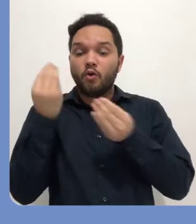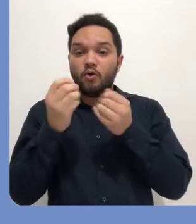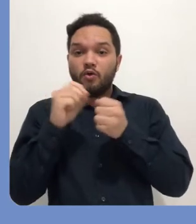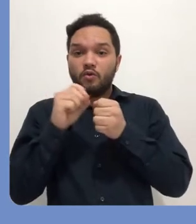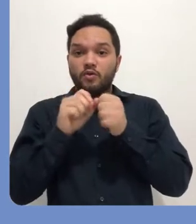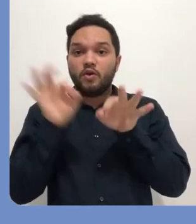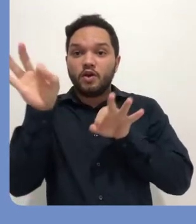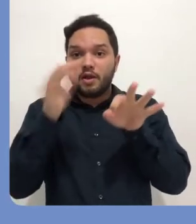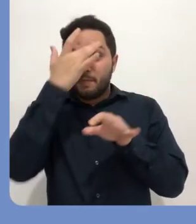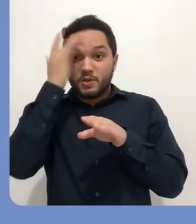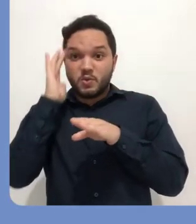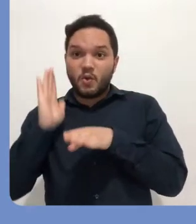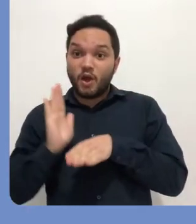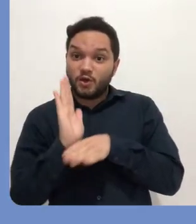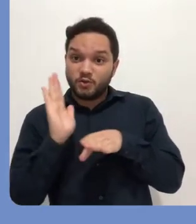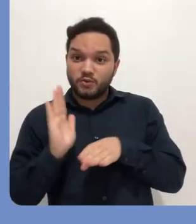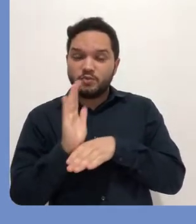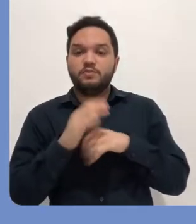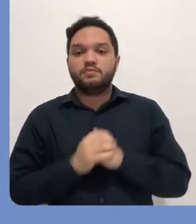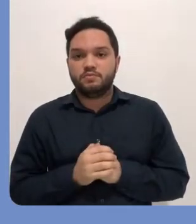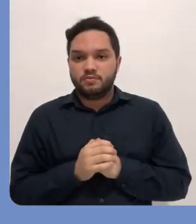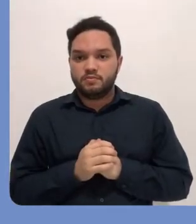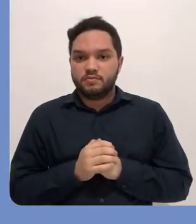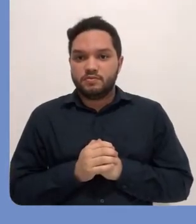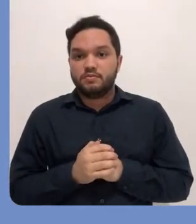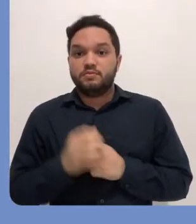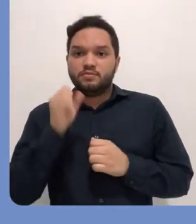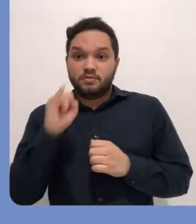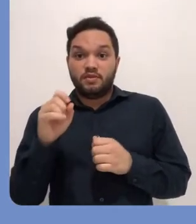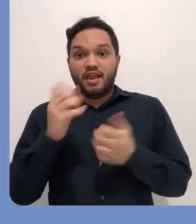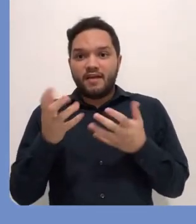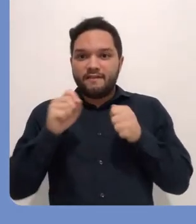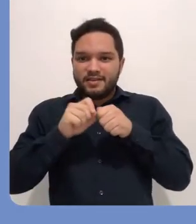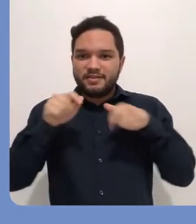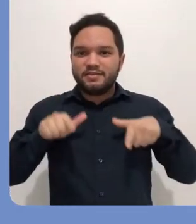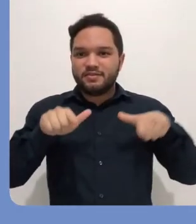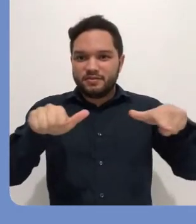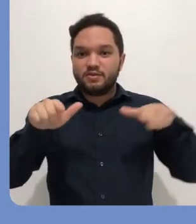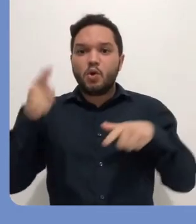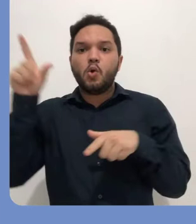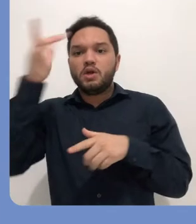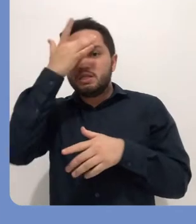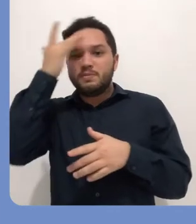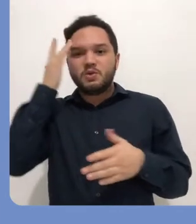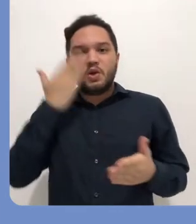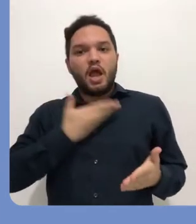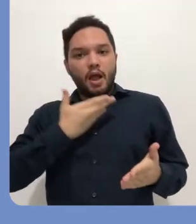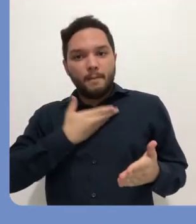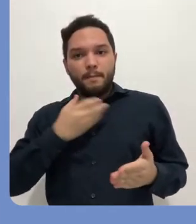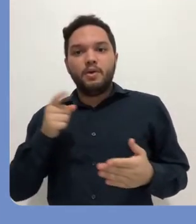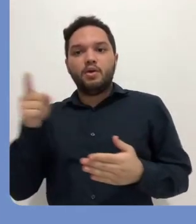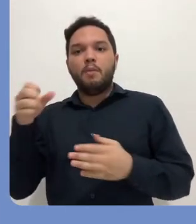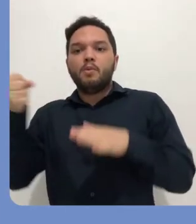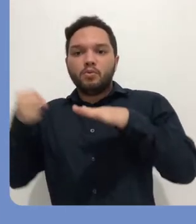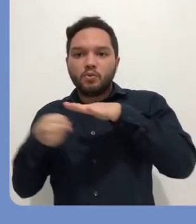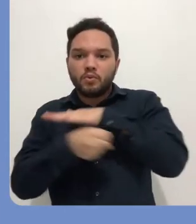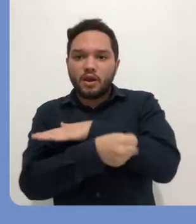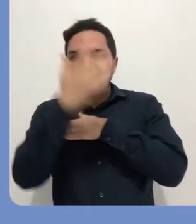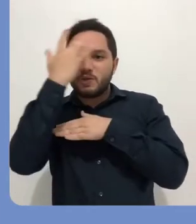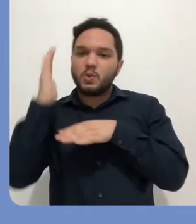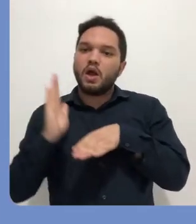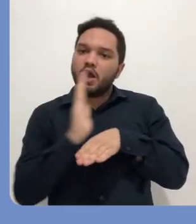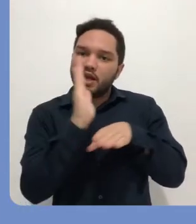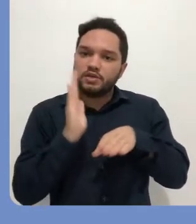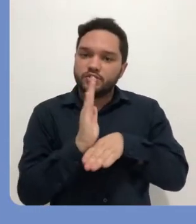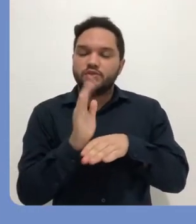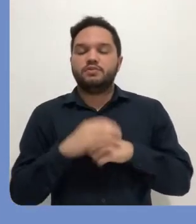Nesse vídeo, eu vou te mostrar como fazer o gerenciamento de assistentes. Você pode dividir o trabalho de emissão de certificado com outros colegas